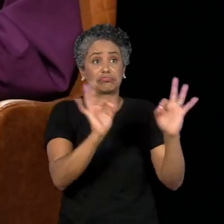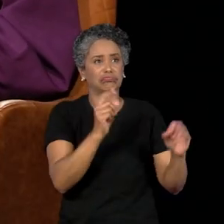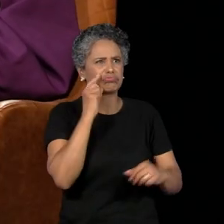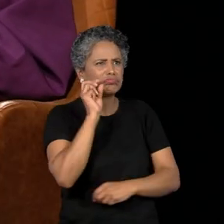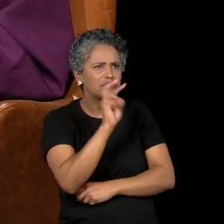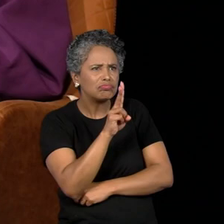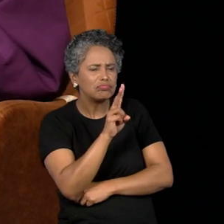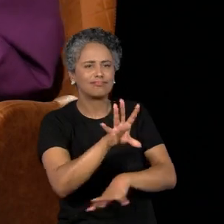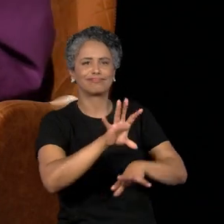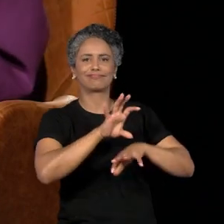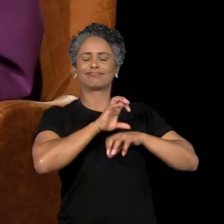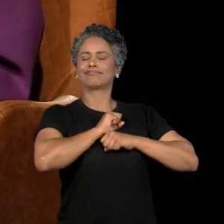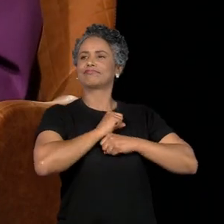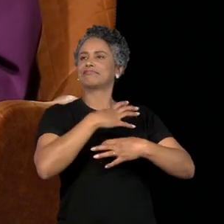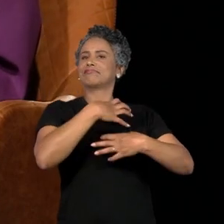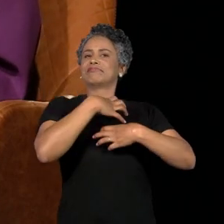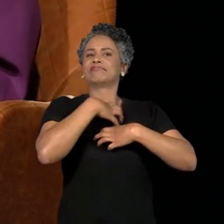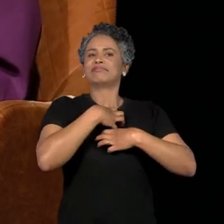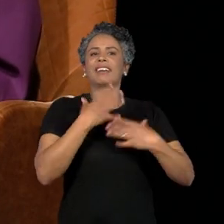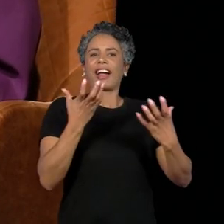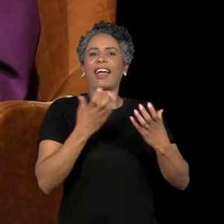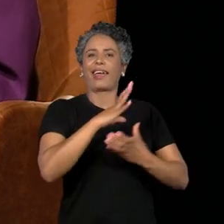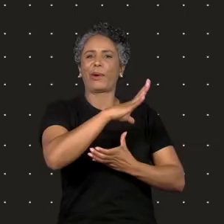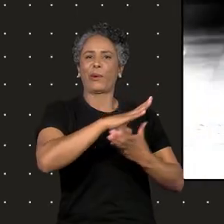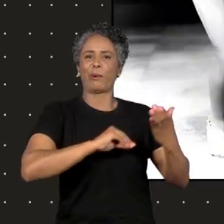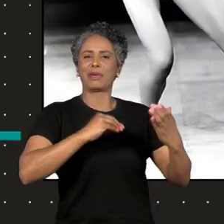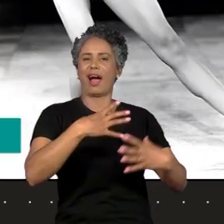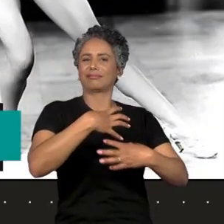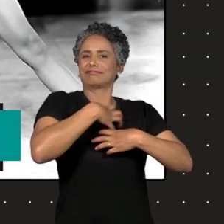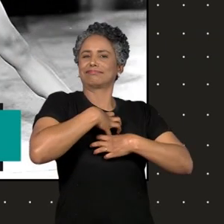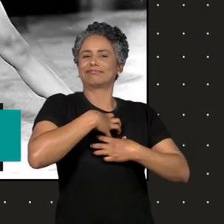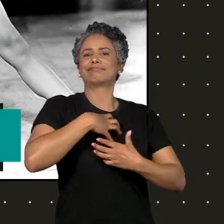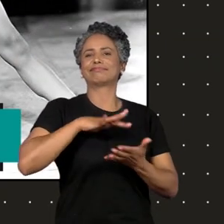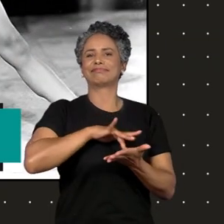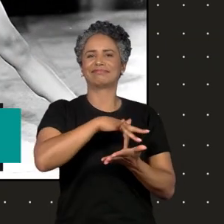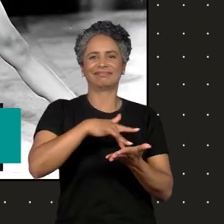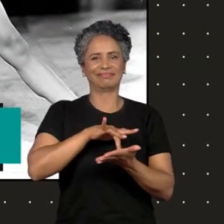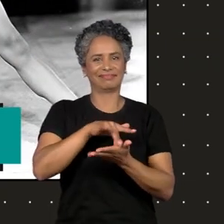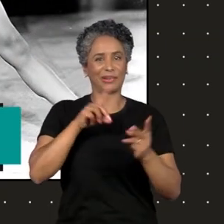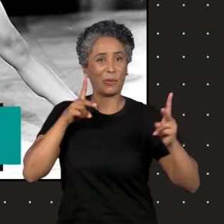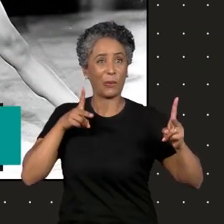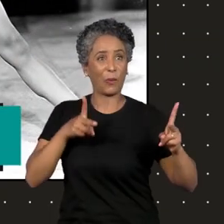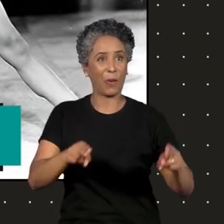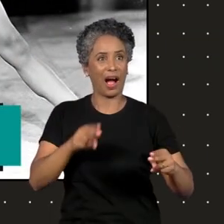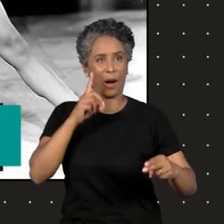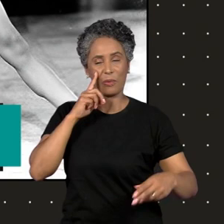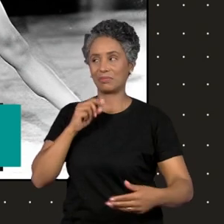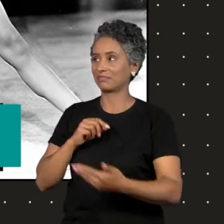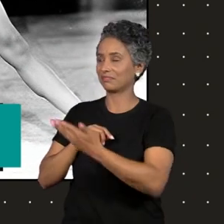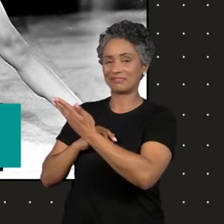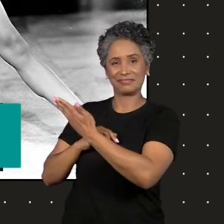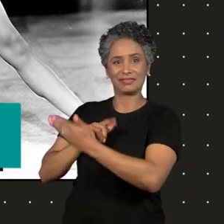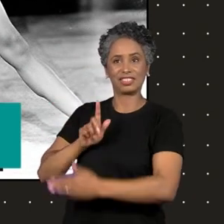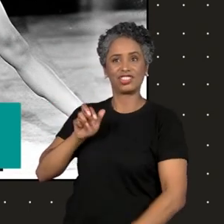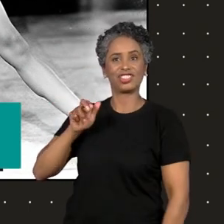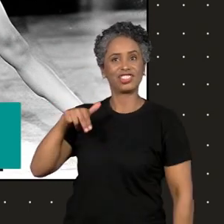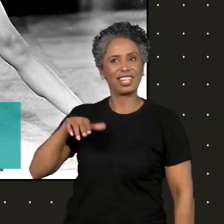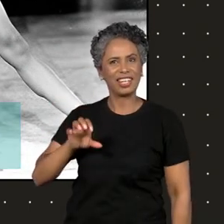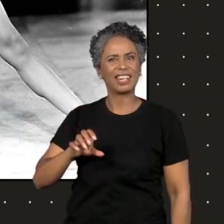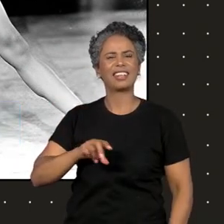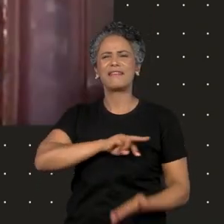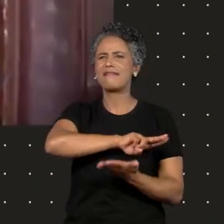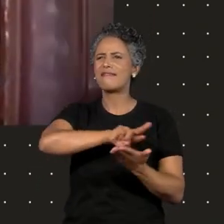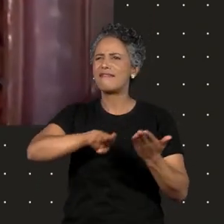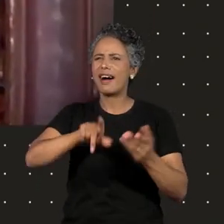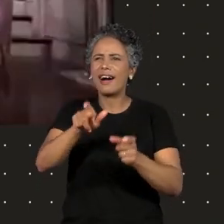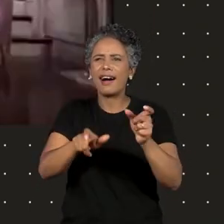Ficava impressionado como o bailarino, o Gene Kelly, a Ginger Rogers, toda aquela gama